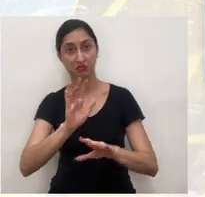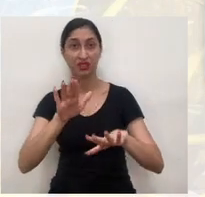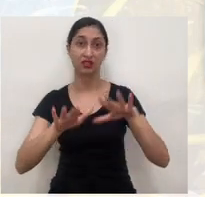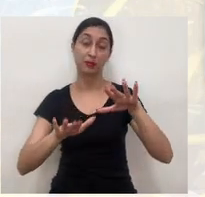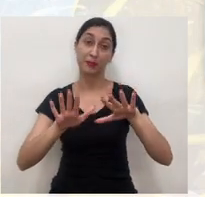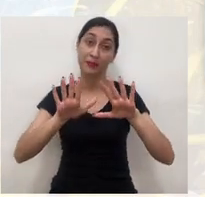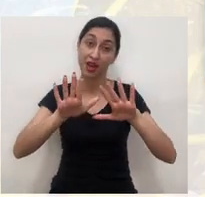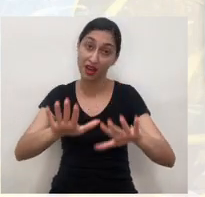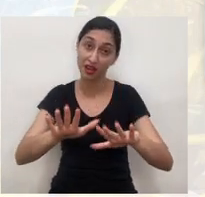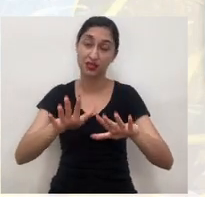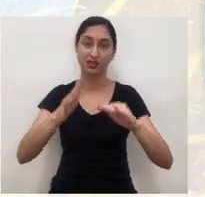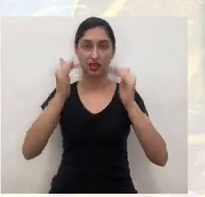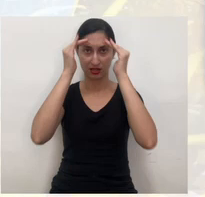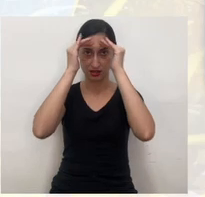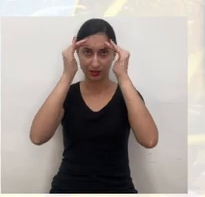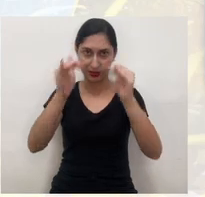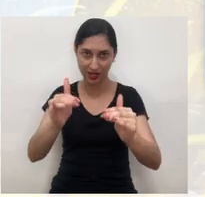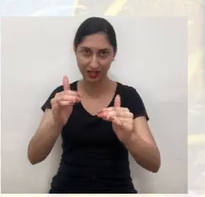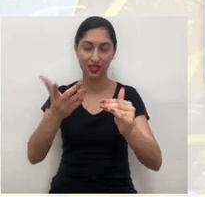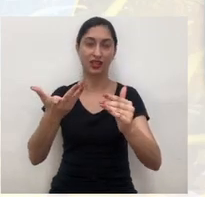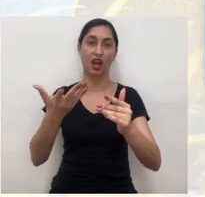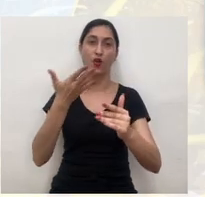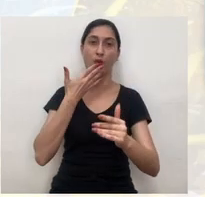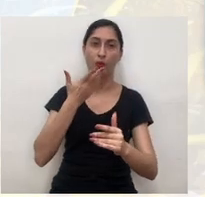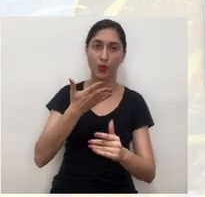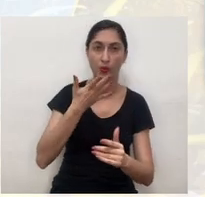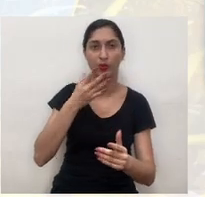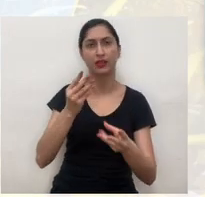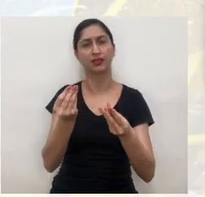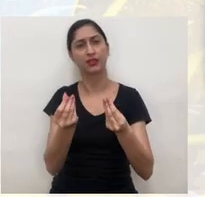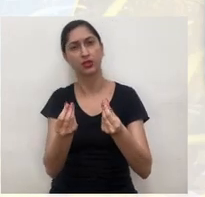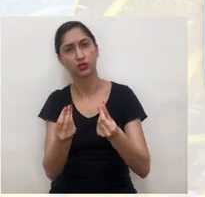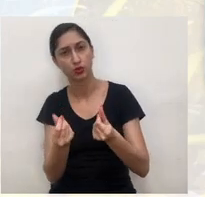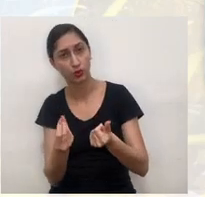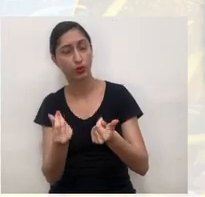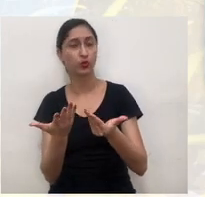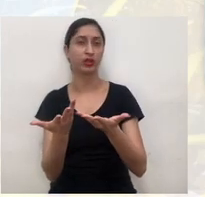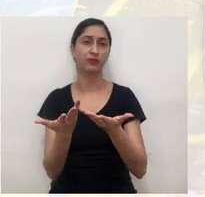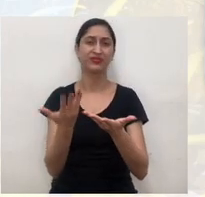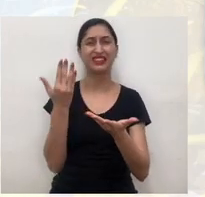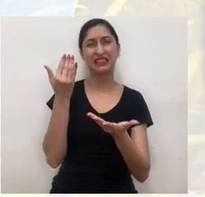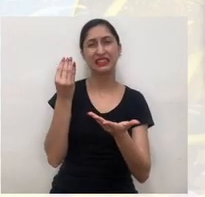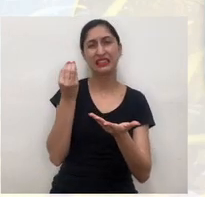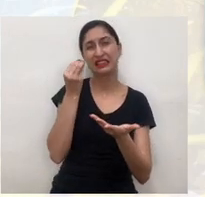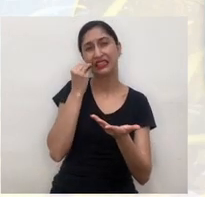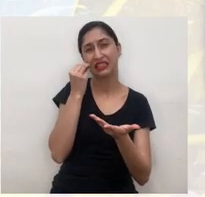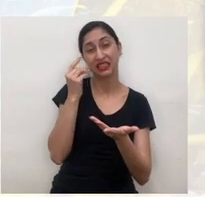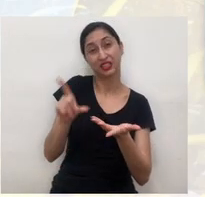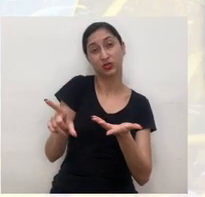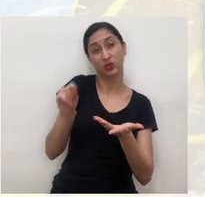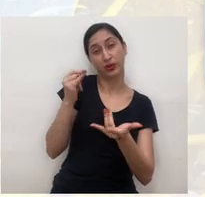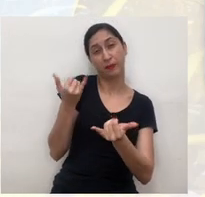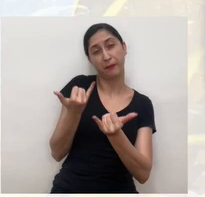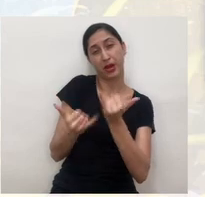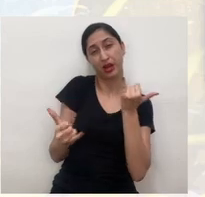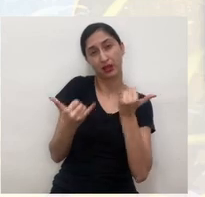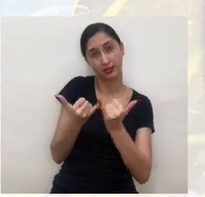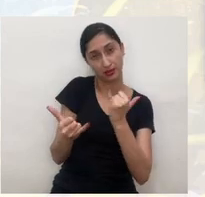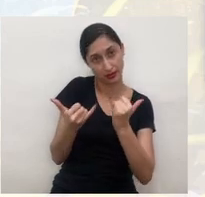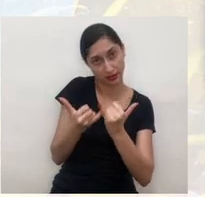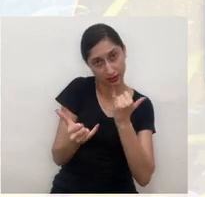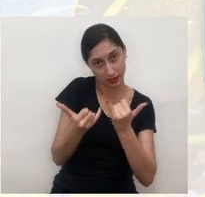cor, a textura, se possível, botar alguma coisa que seja aproximadamente coerente,